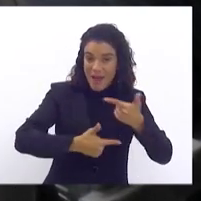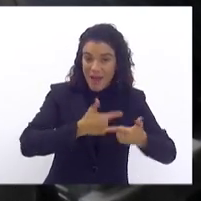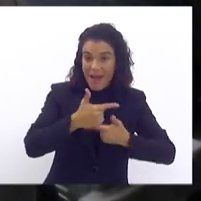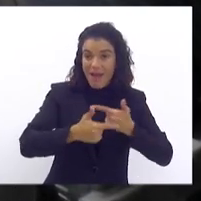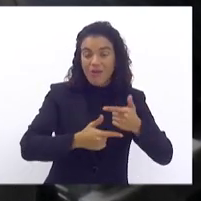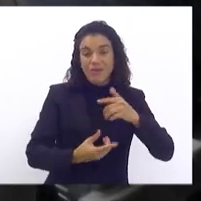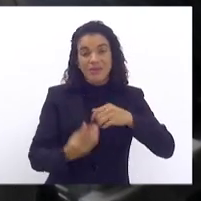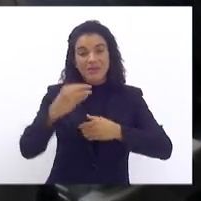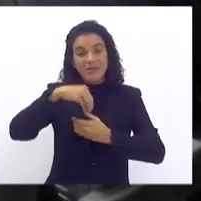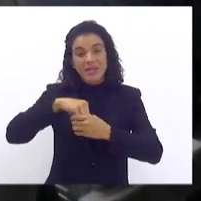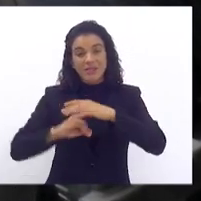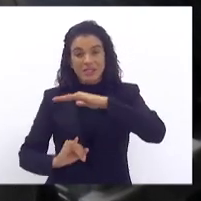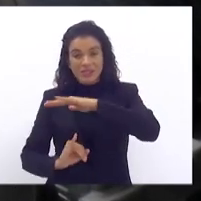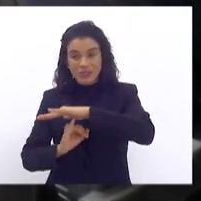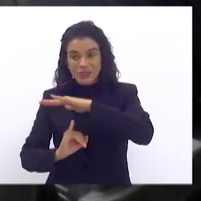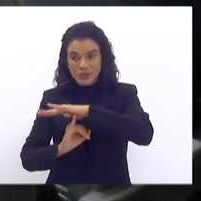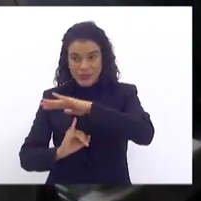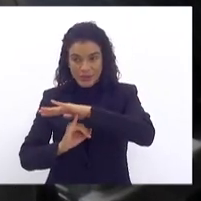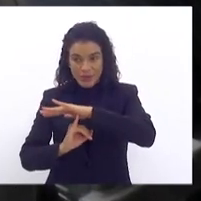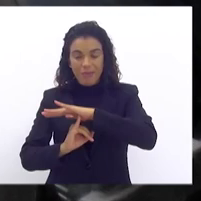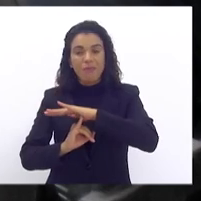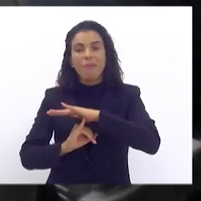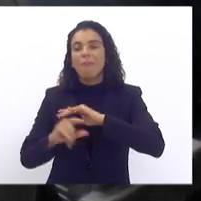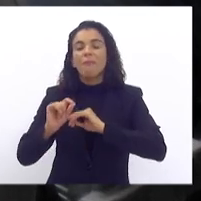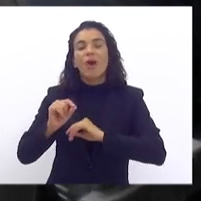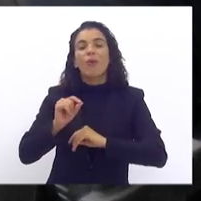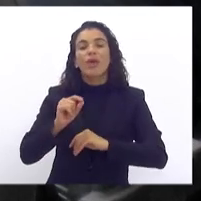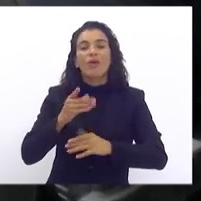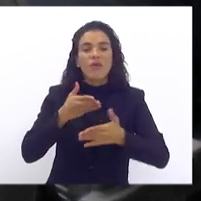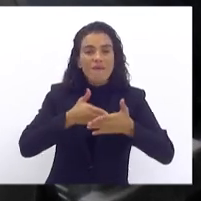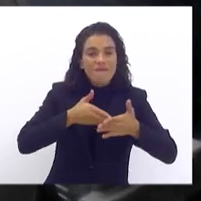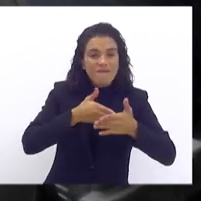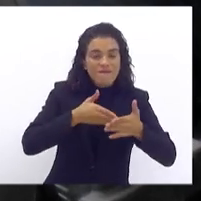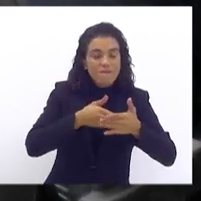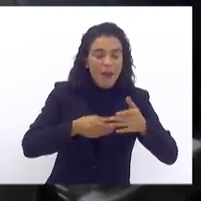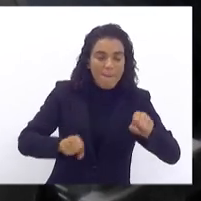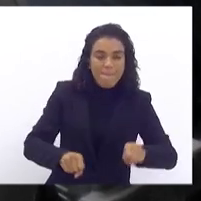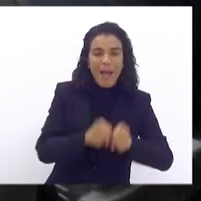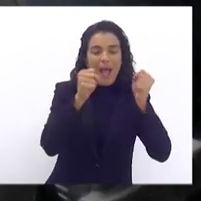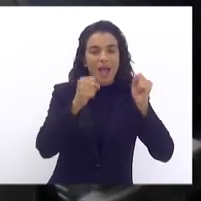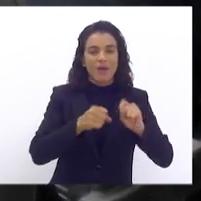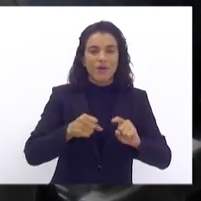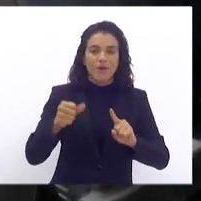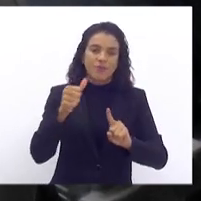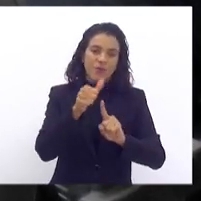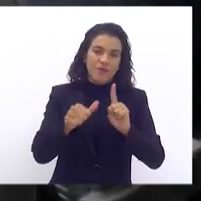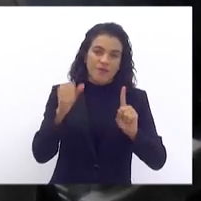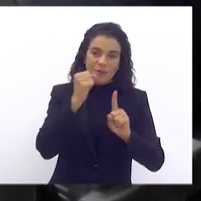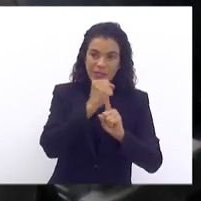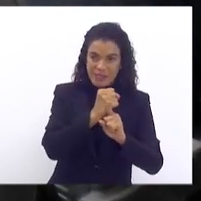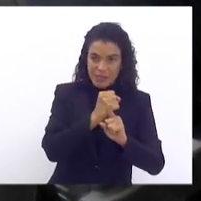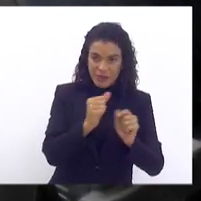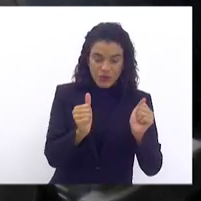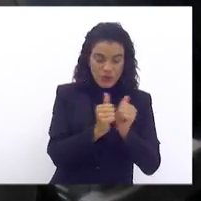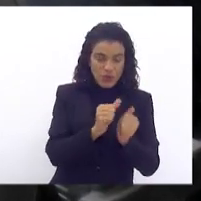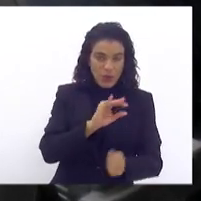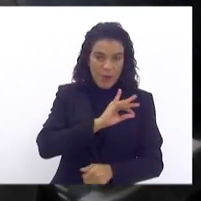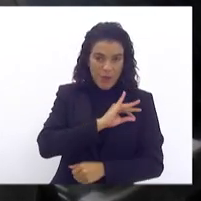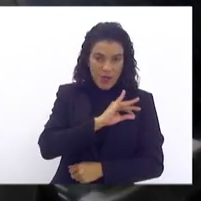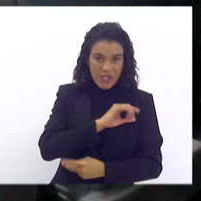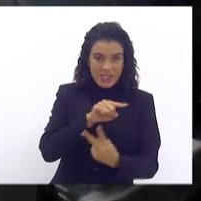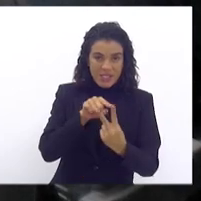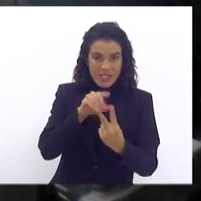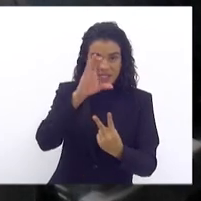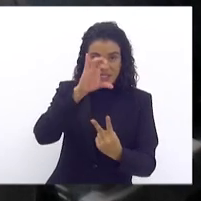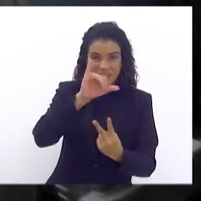interinstitucional para enfrentamento ao feminicídio, tá? Com a Polícia Civil, Polícia Militar. Agora a